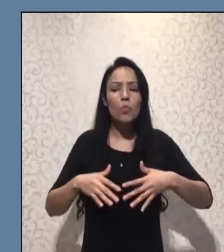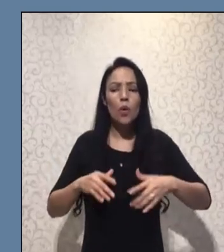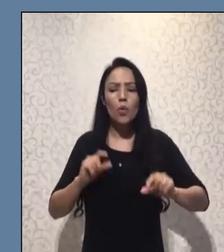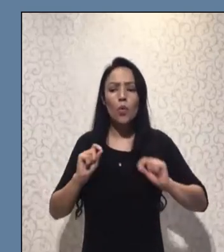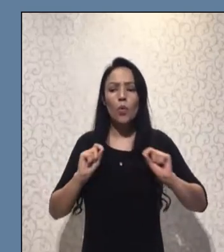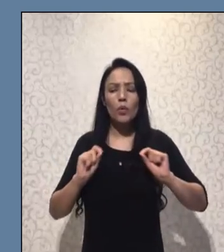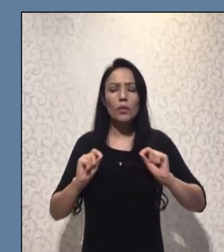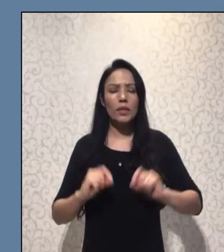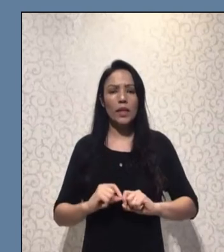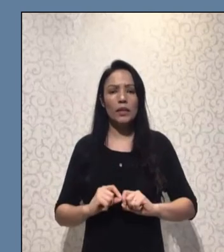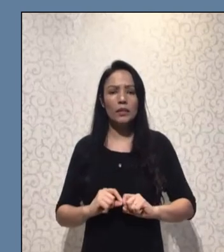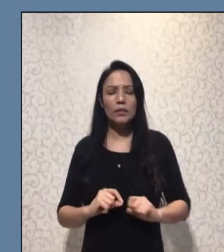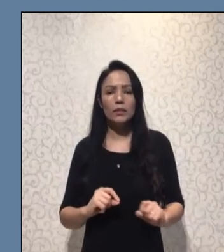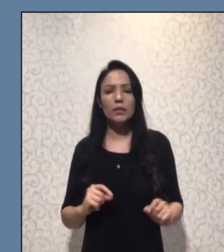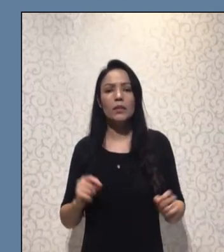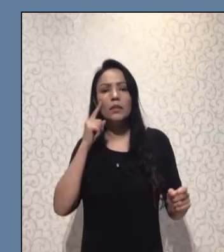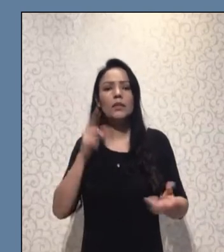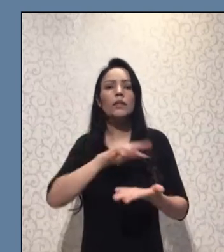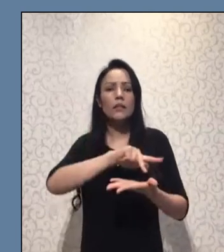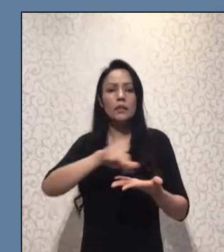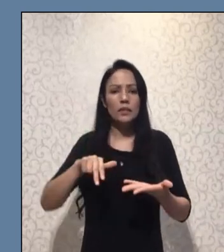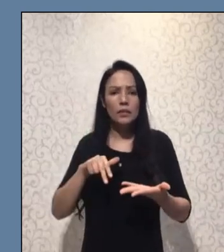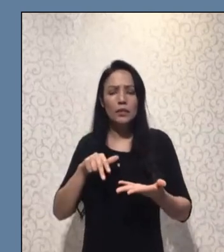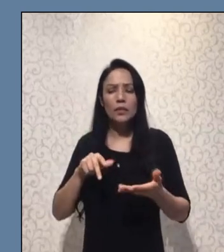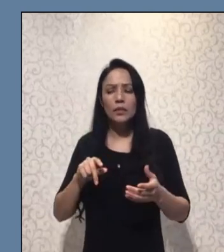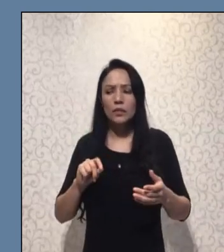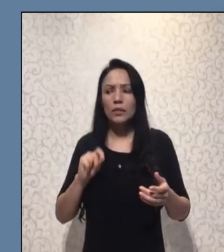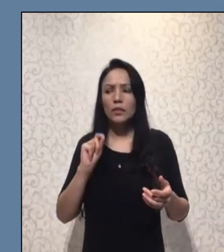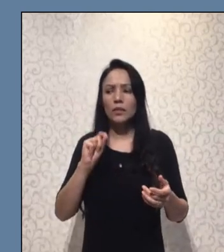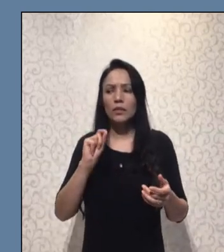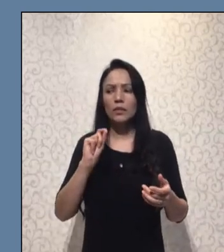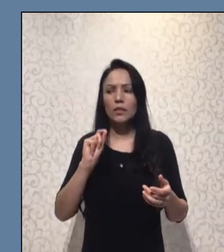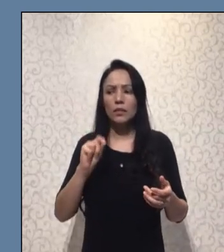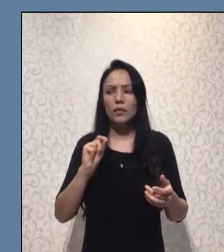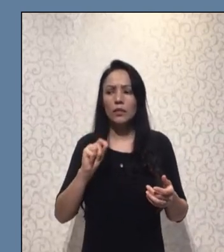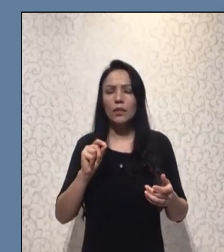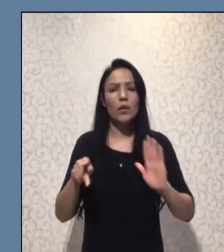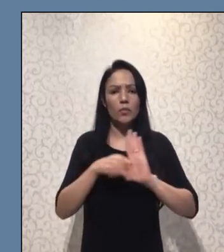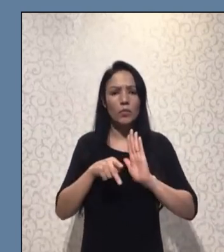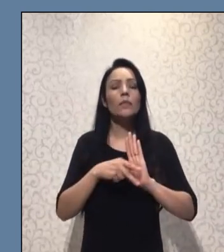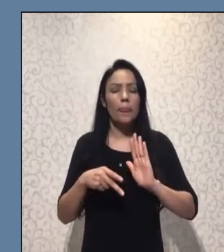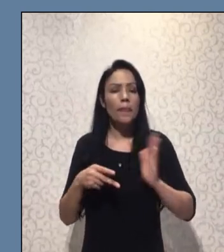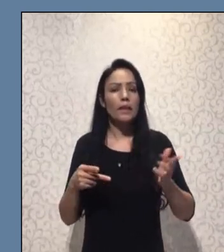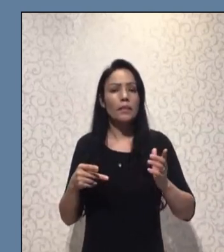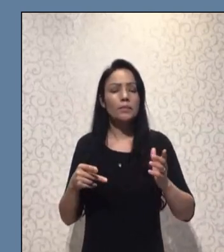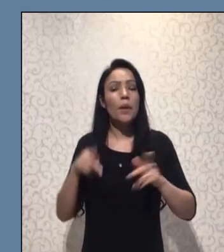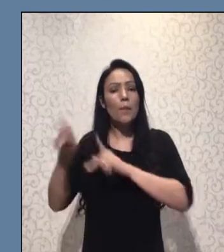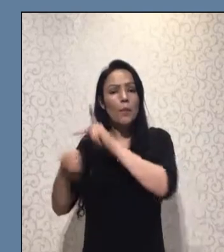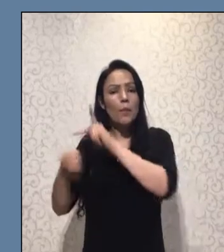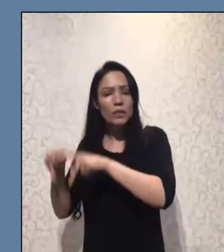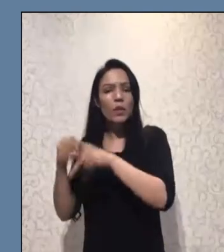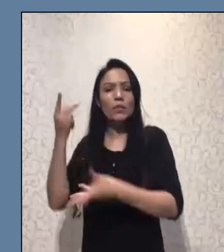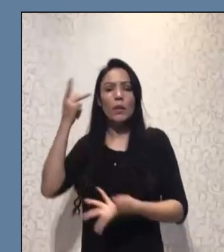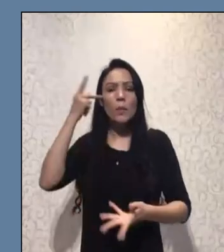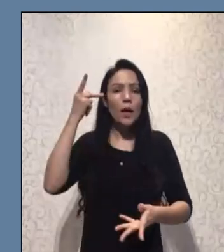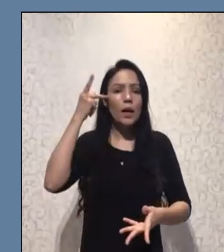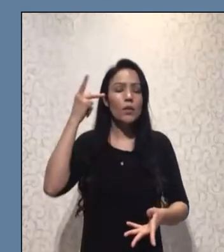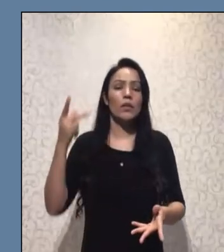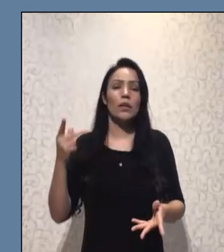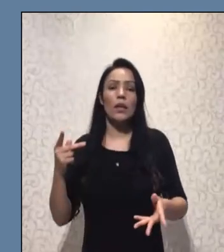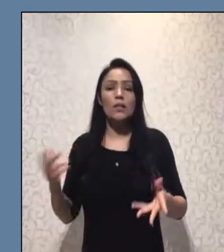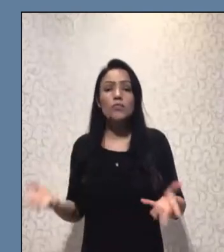que vários setores da população, os habitantes de São Paulo, fossem chamados para a